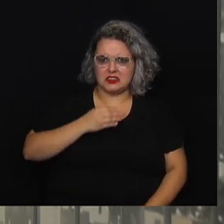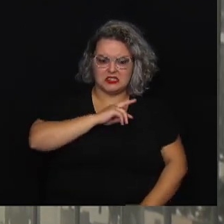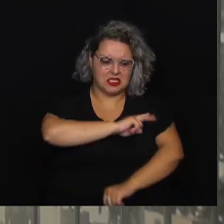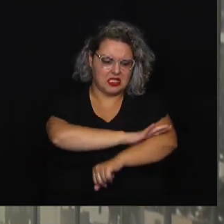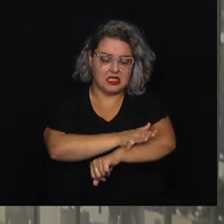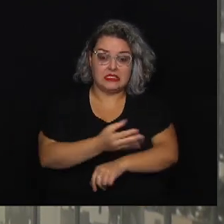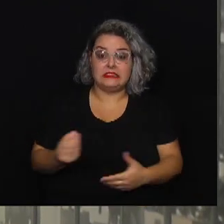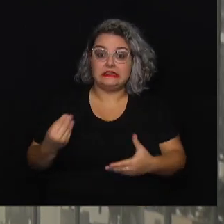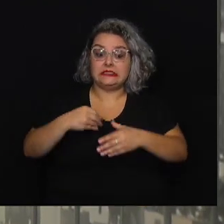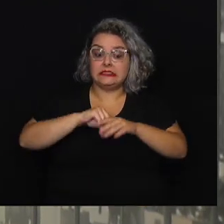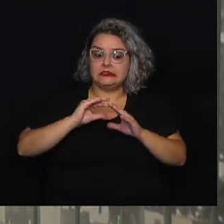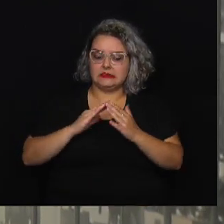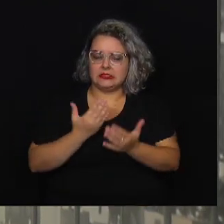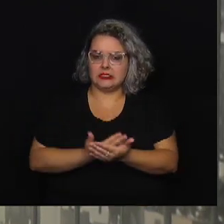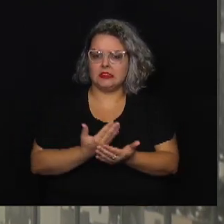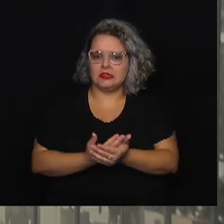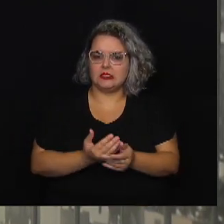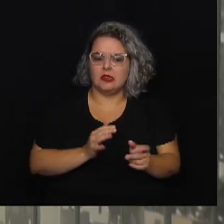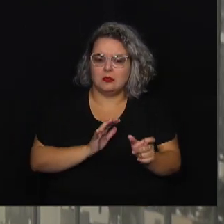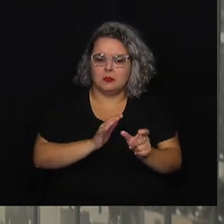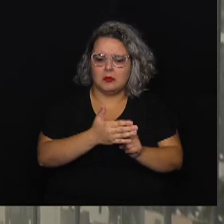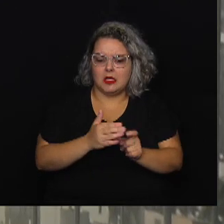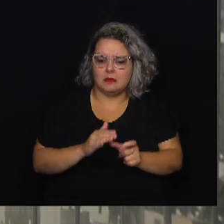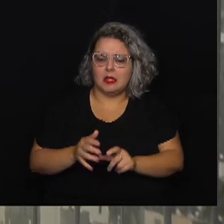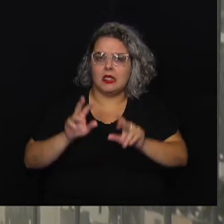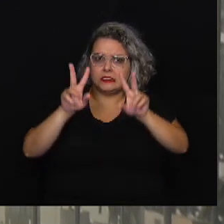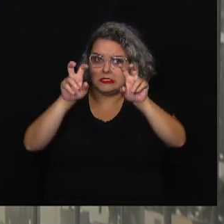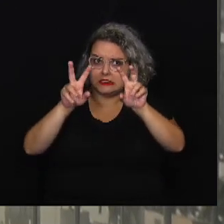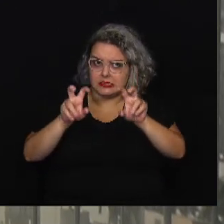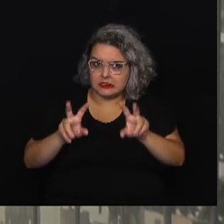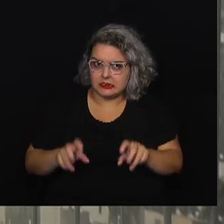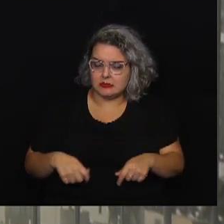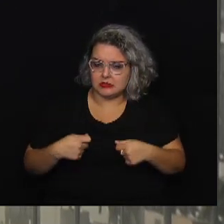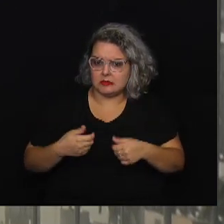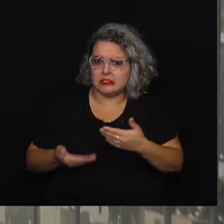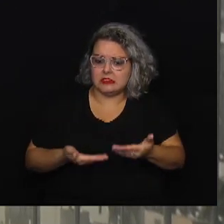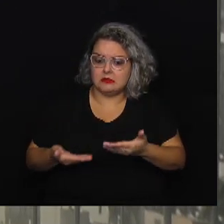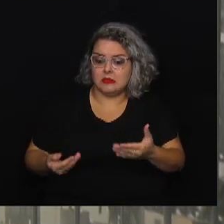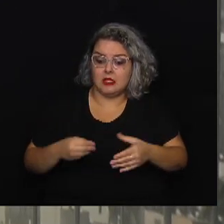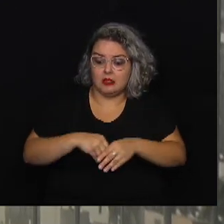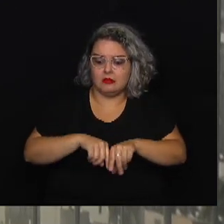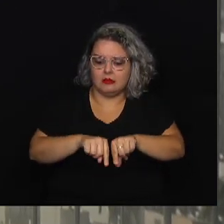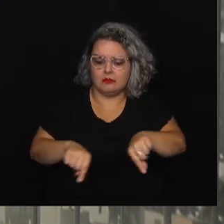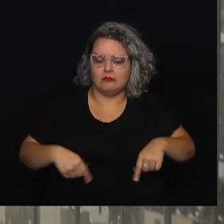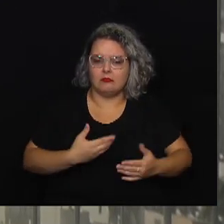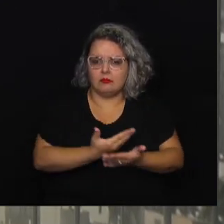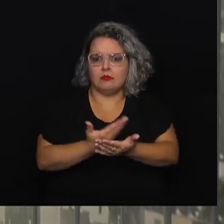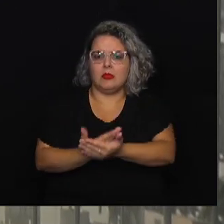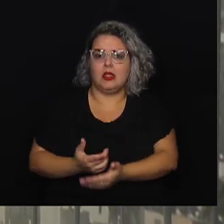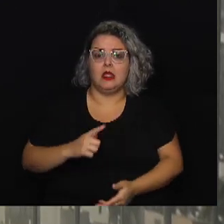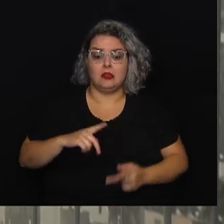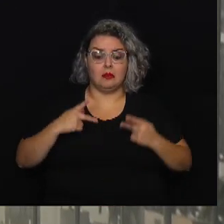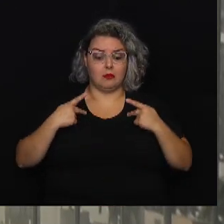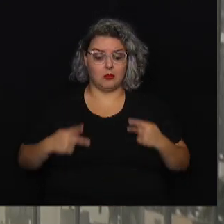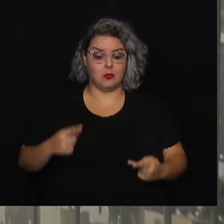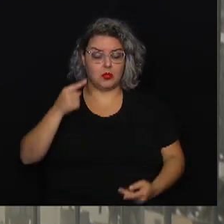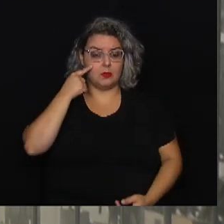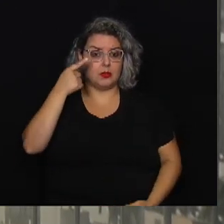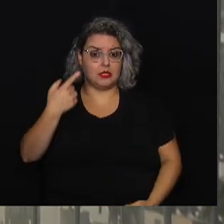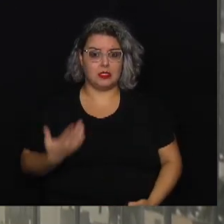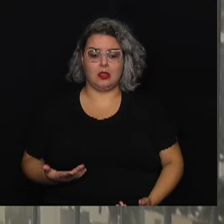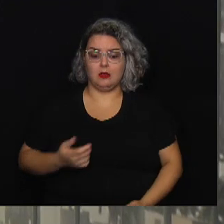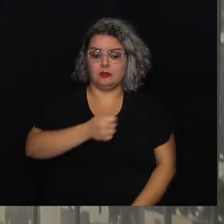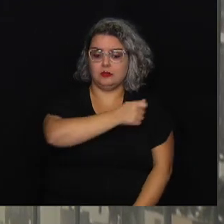escolar. Esses temas precisam ser trabalhados em sala de aula, existe uma postura ideal dos alunos